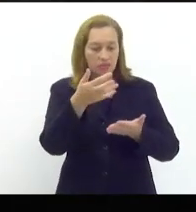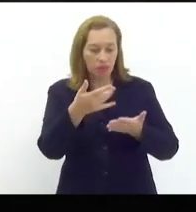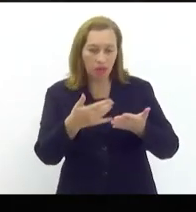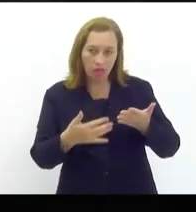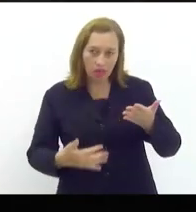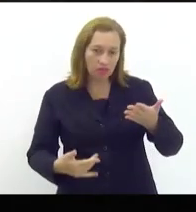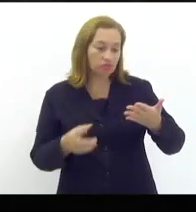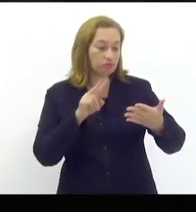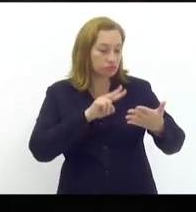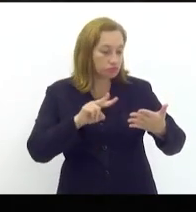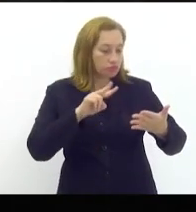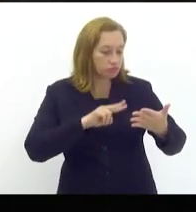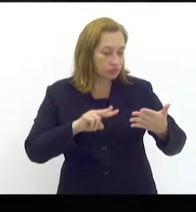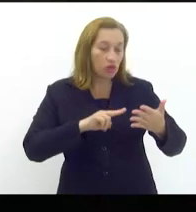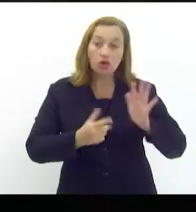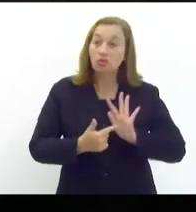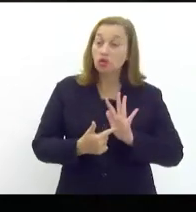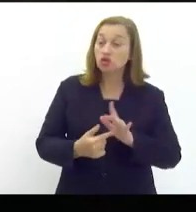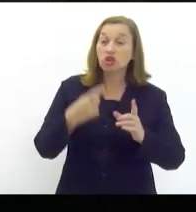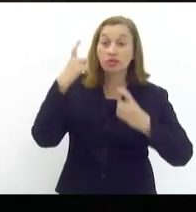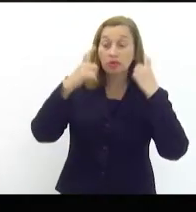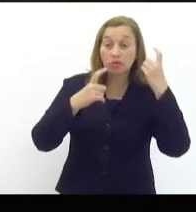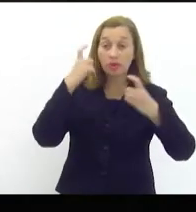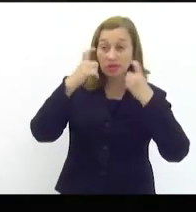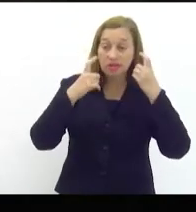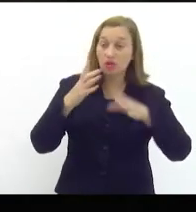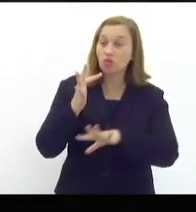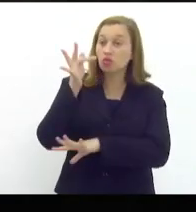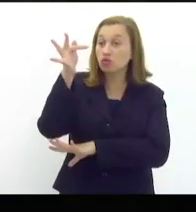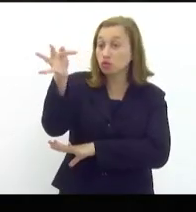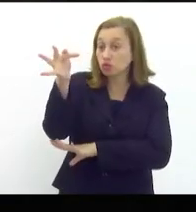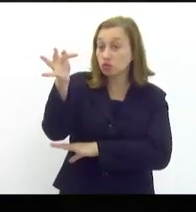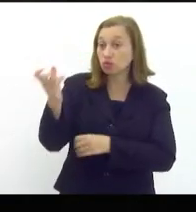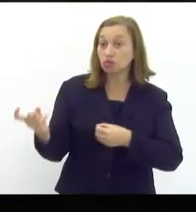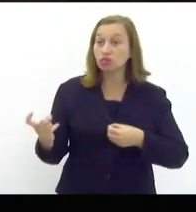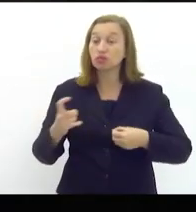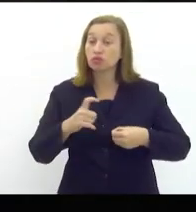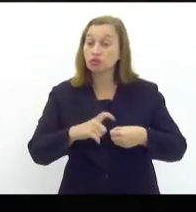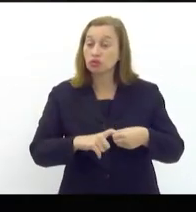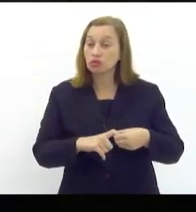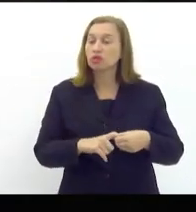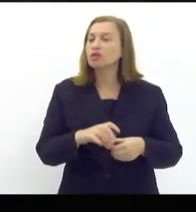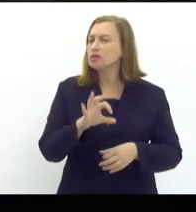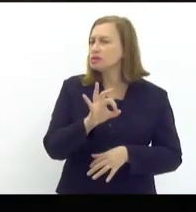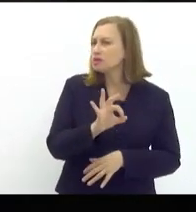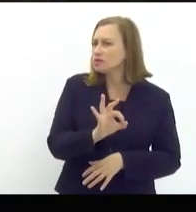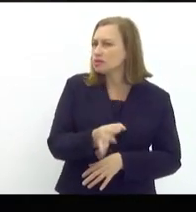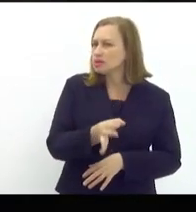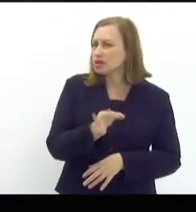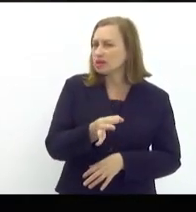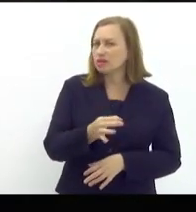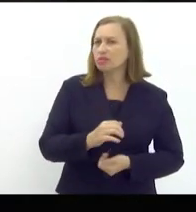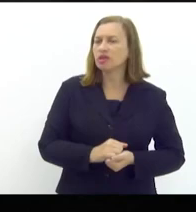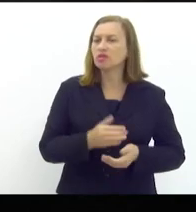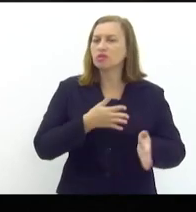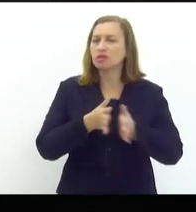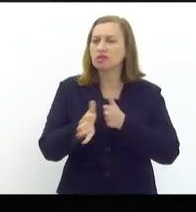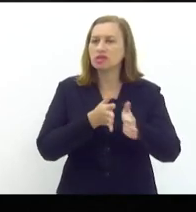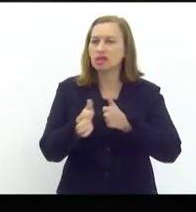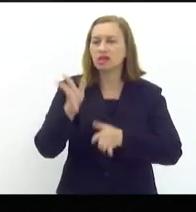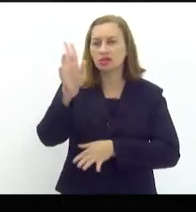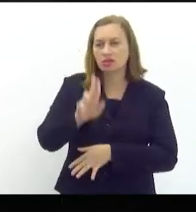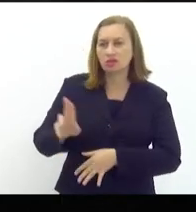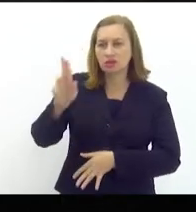é expressar sua extrema preocupação com o futuro do consórcio e consequentemente com a garantia do acesso às